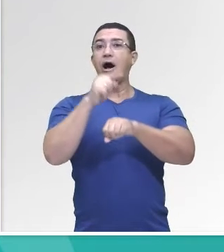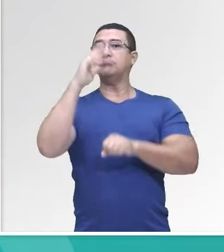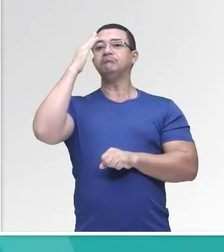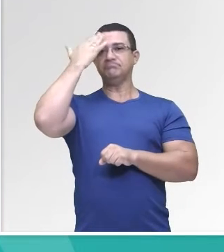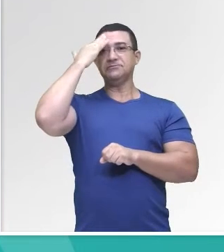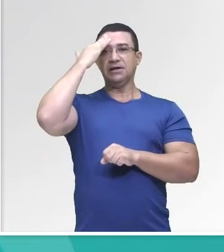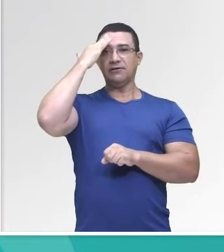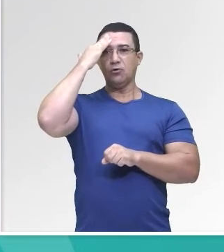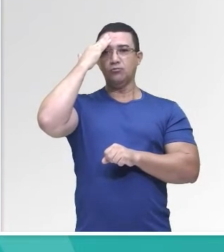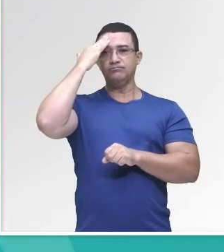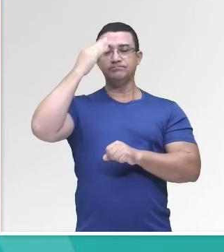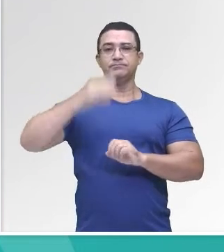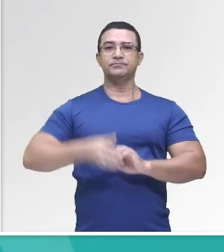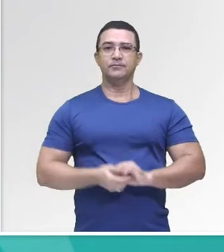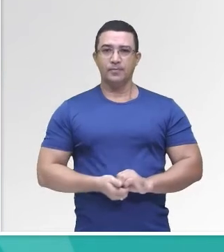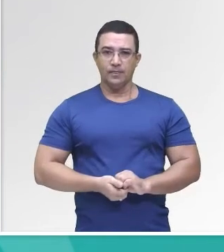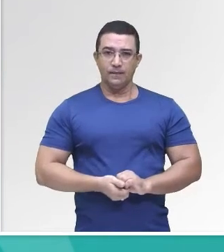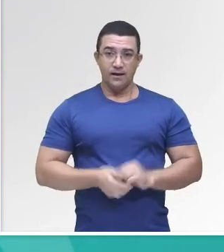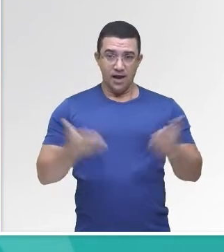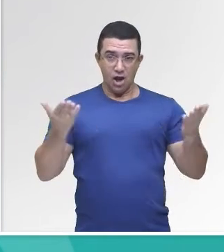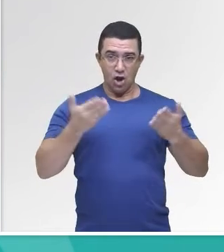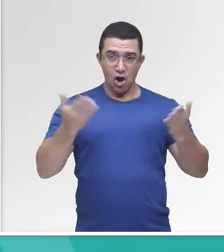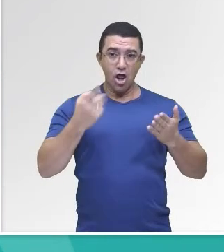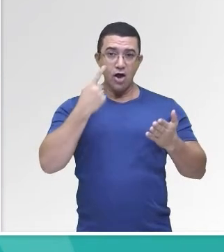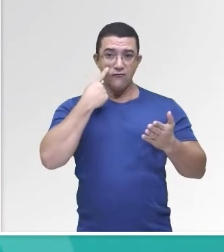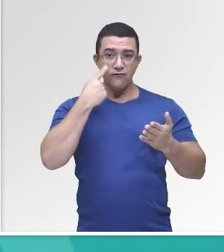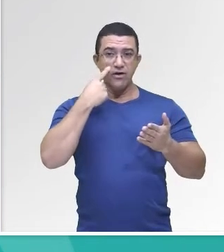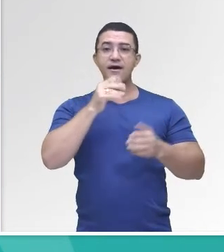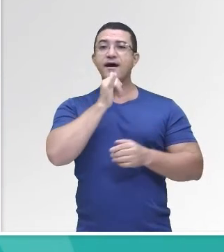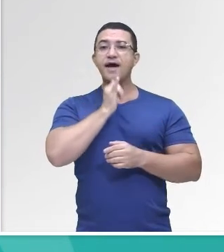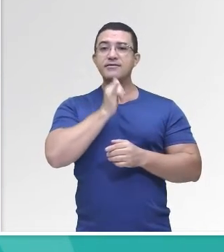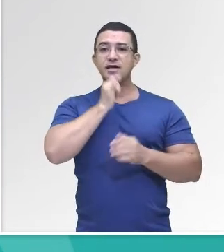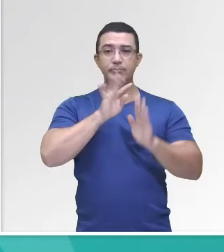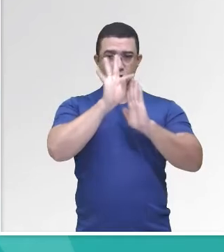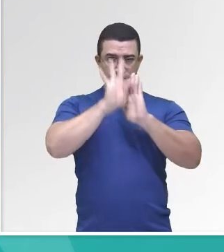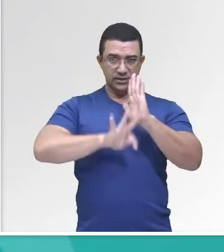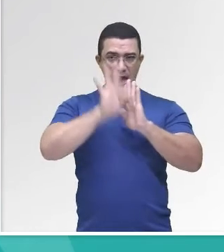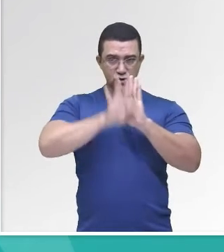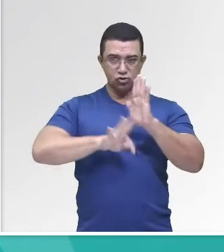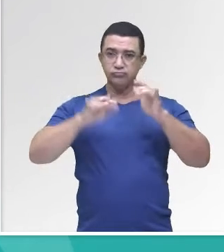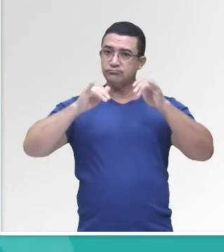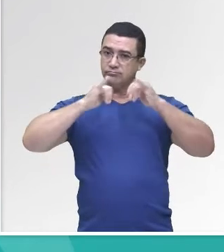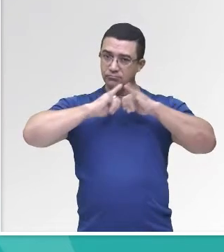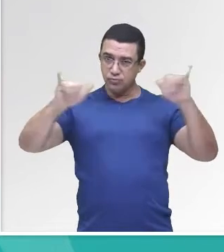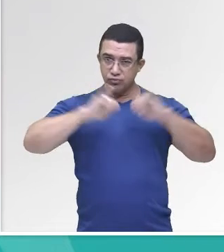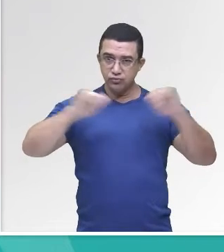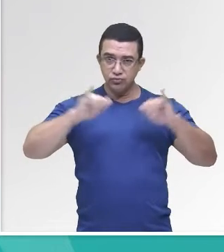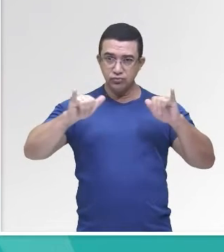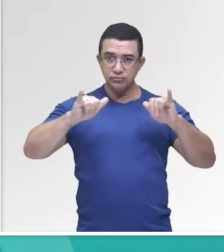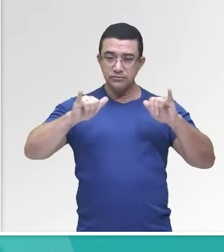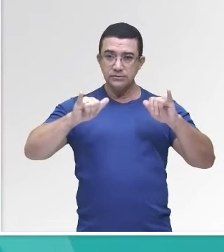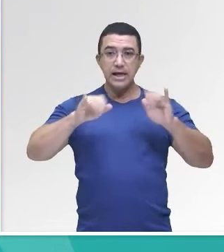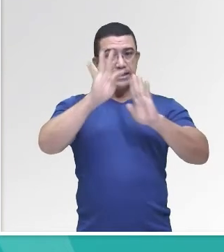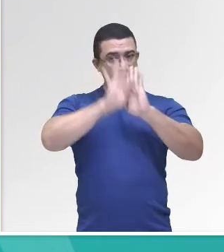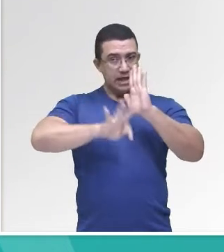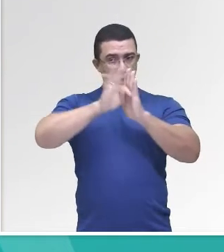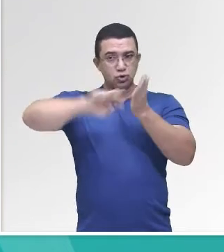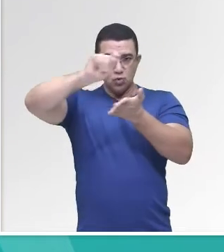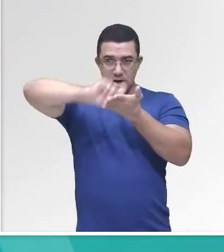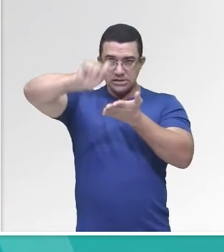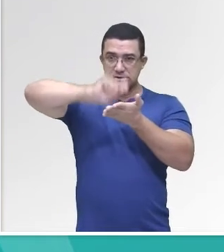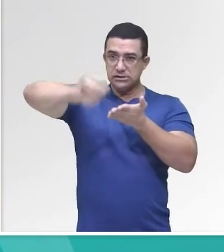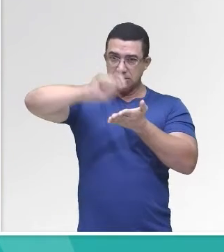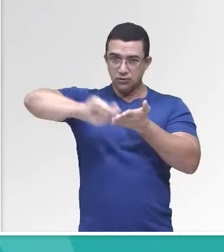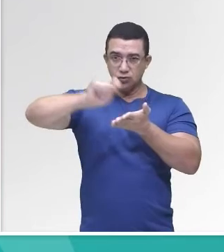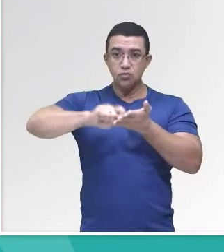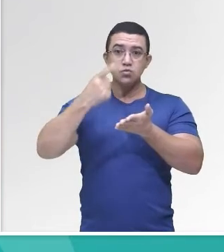gente compreendeu. Mas agora nós vamos ver um exemplo de um texto publicitário, um texto escrito, né?